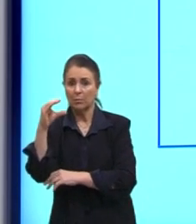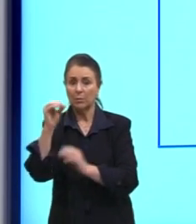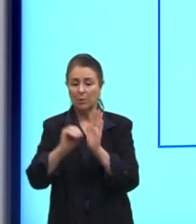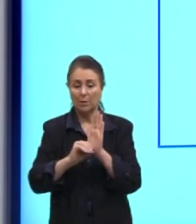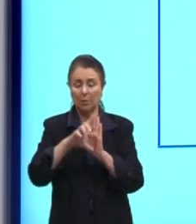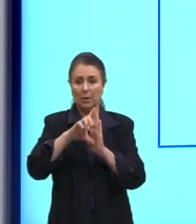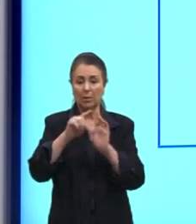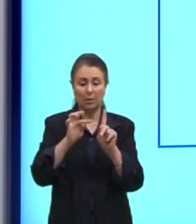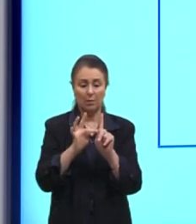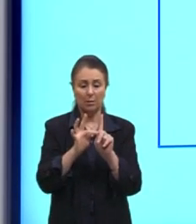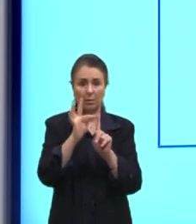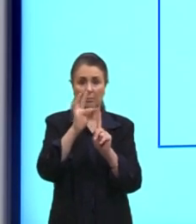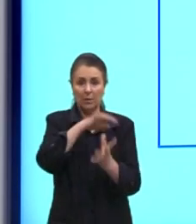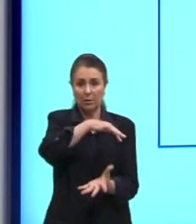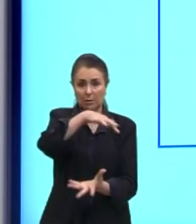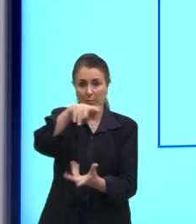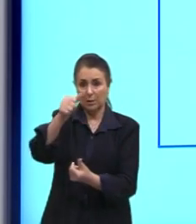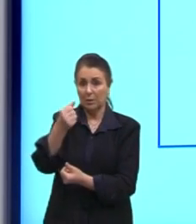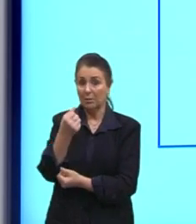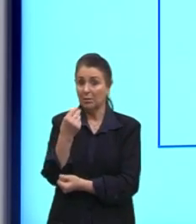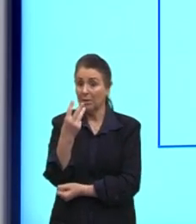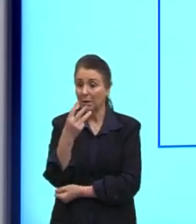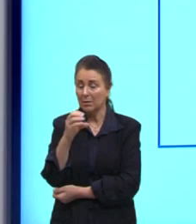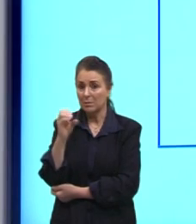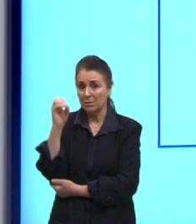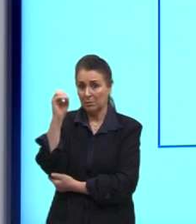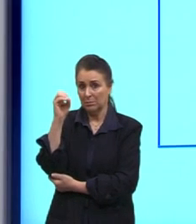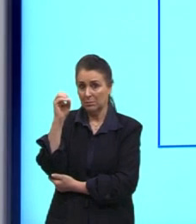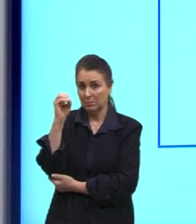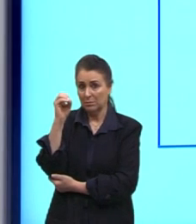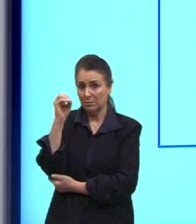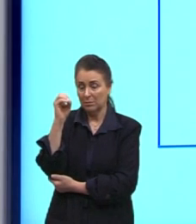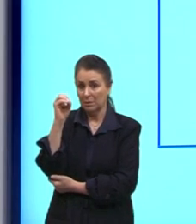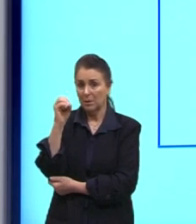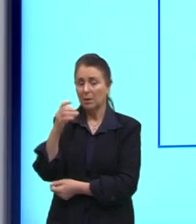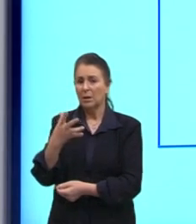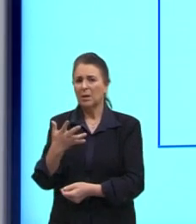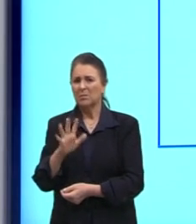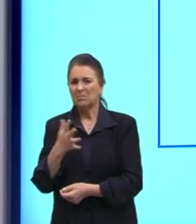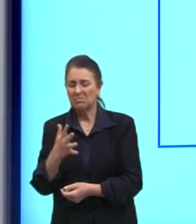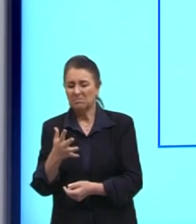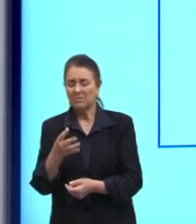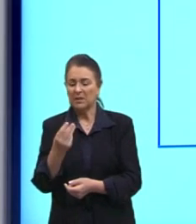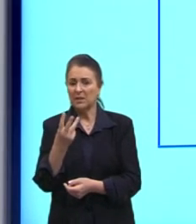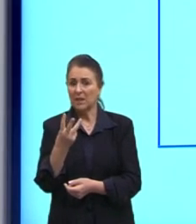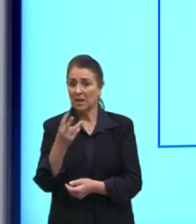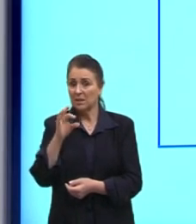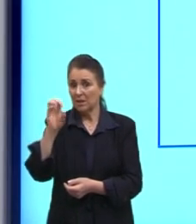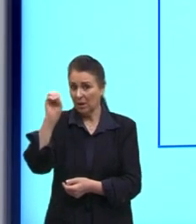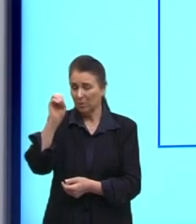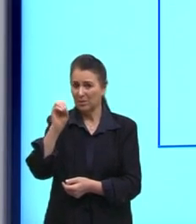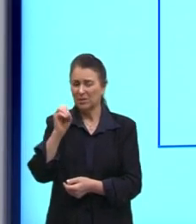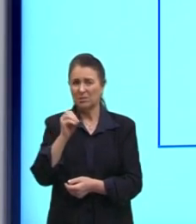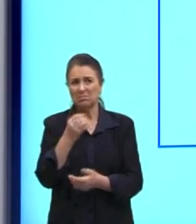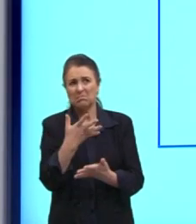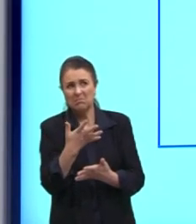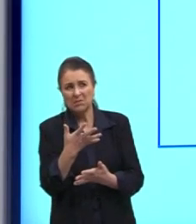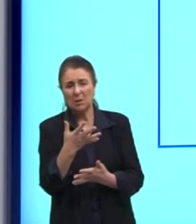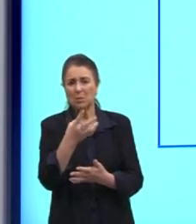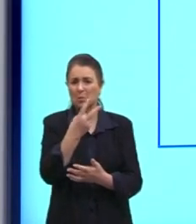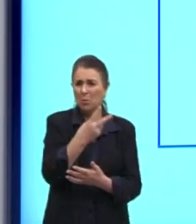temperatura global de cerca de 3 graus como provável faixa de incerteza de dois a